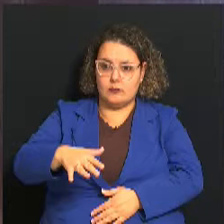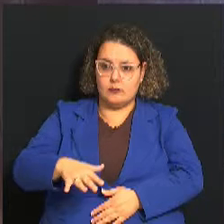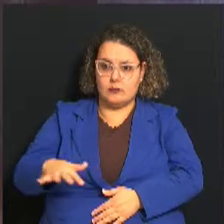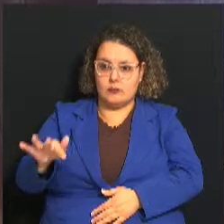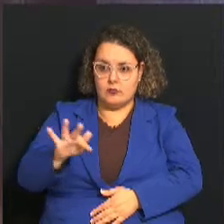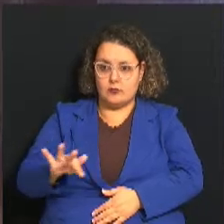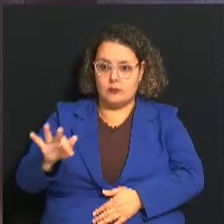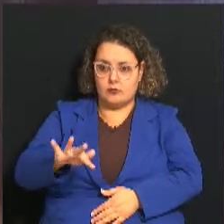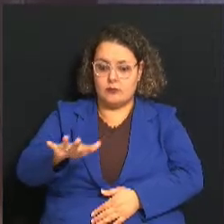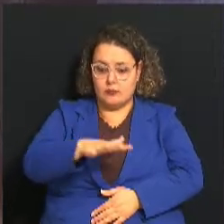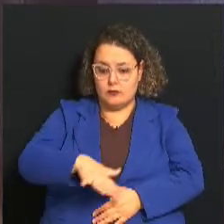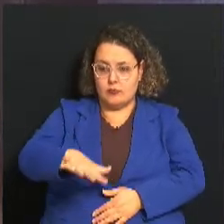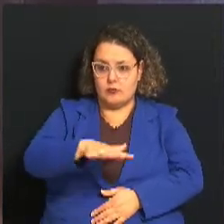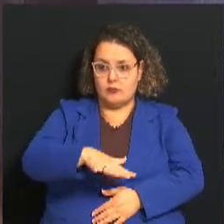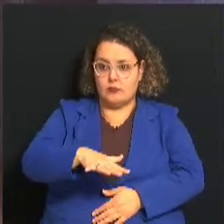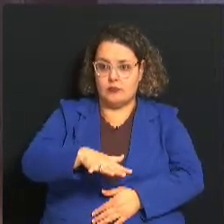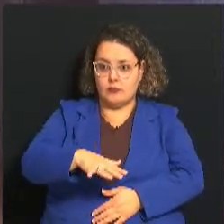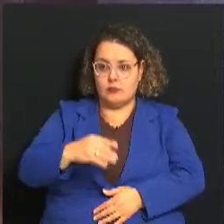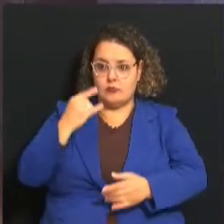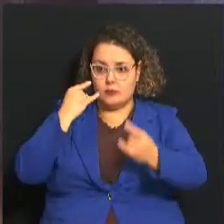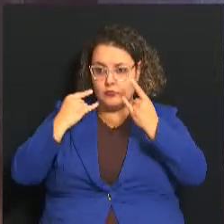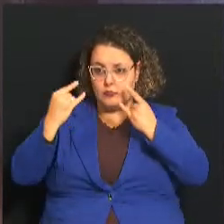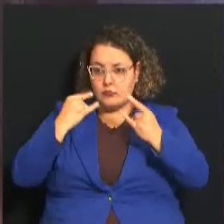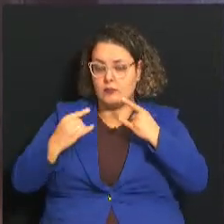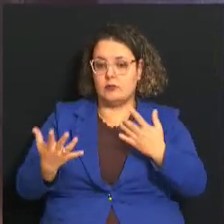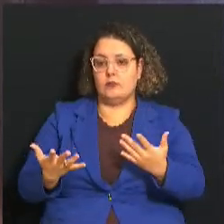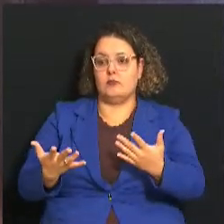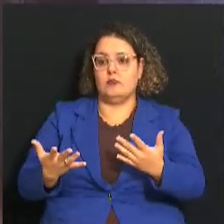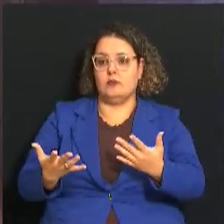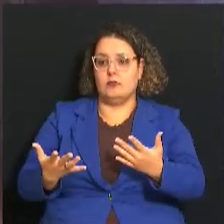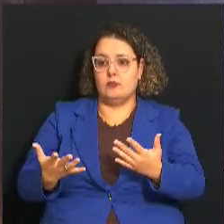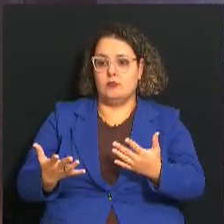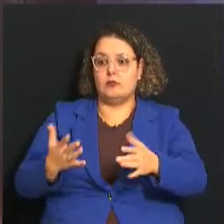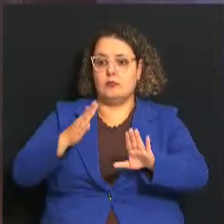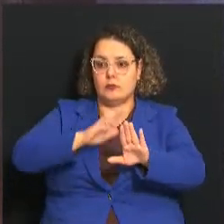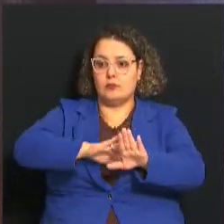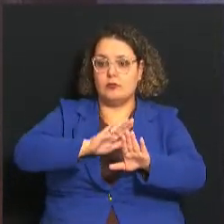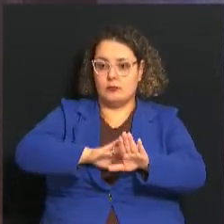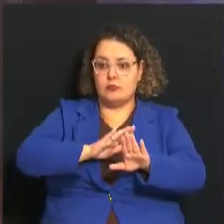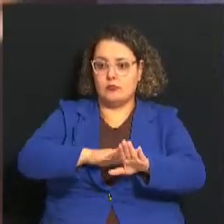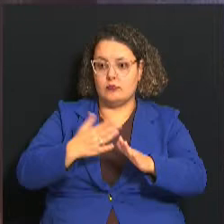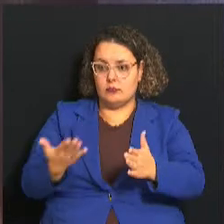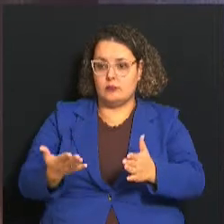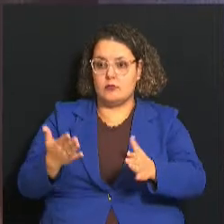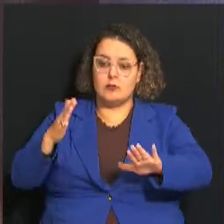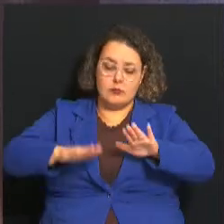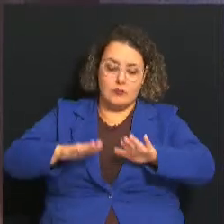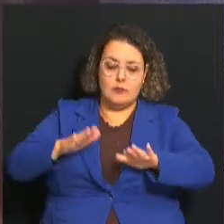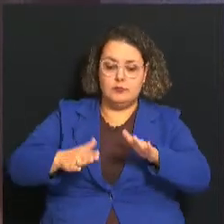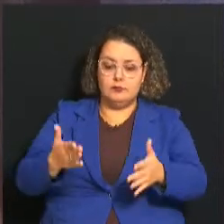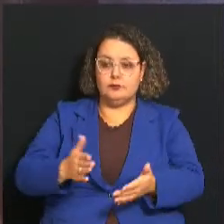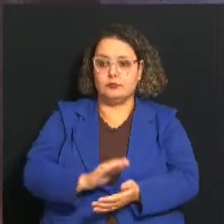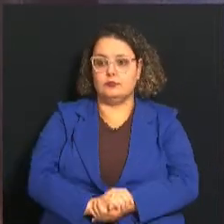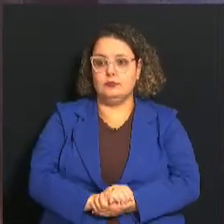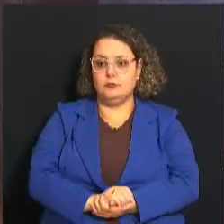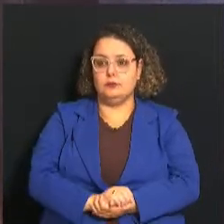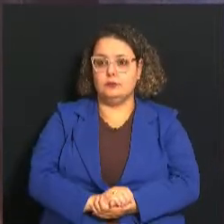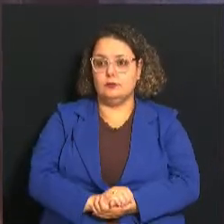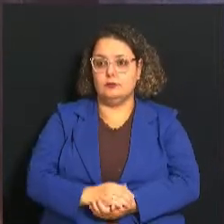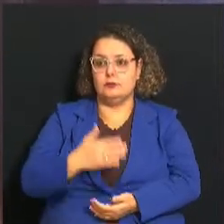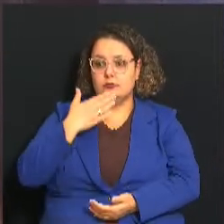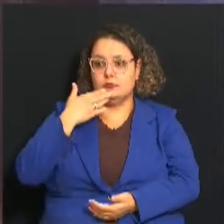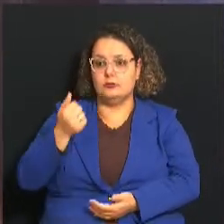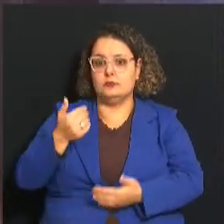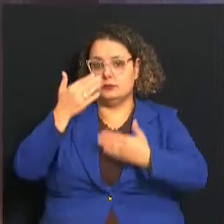nesta área, mas para quem tem interesse, para quem tem atuação, talvez seja melhor.